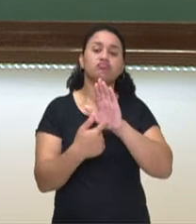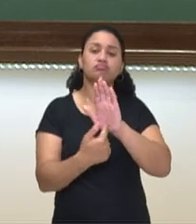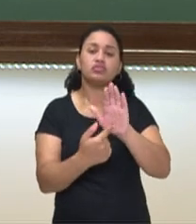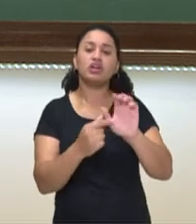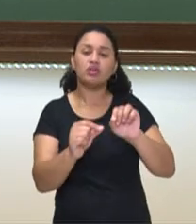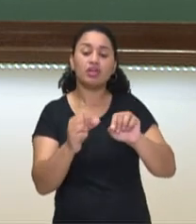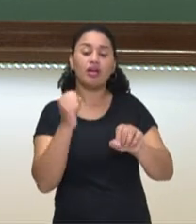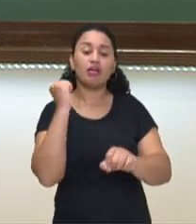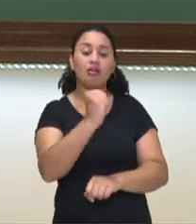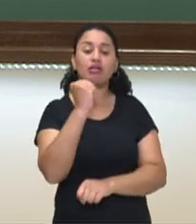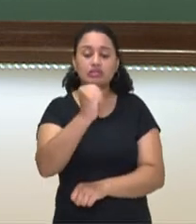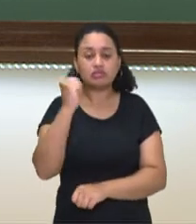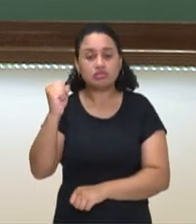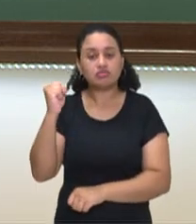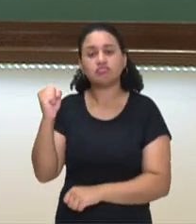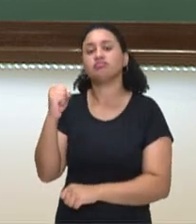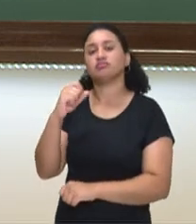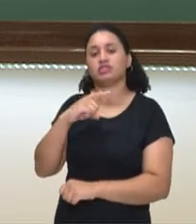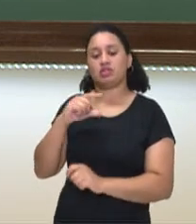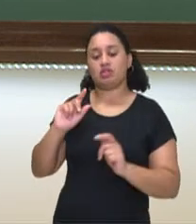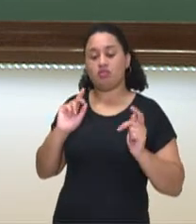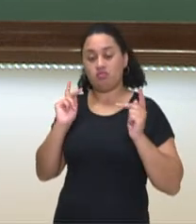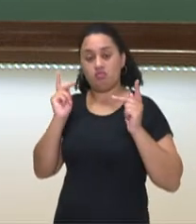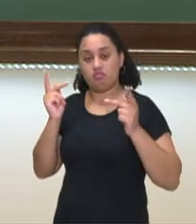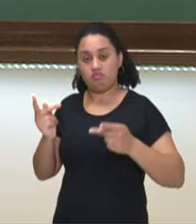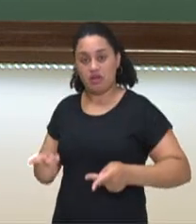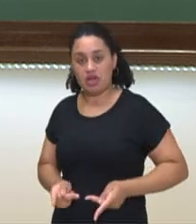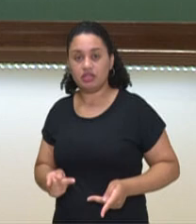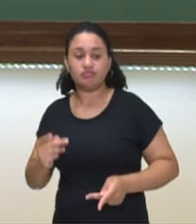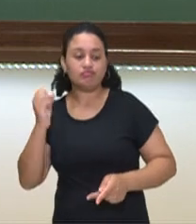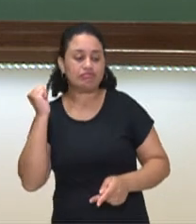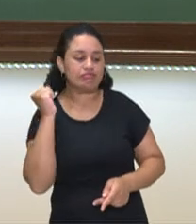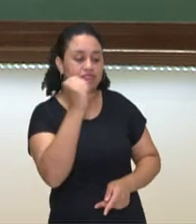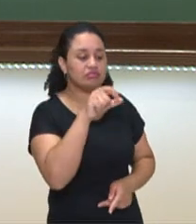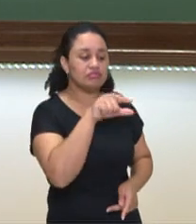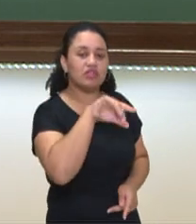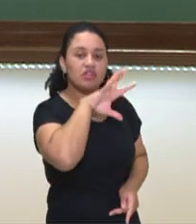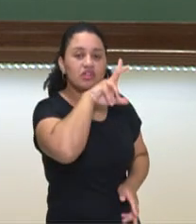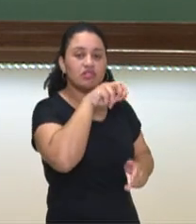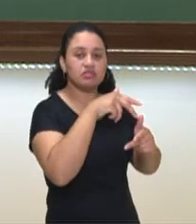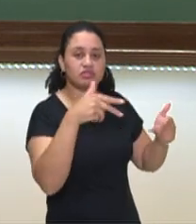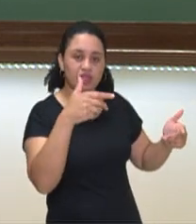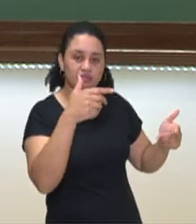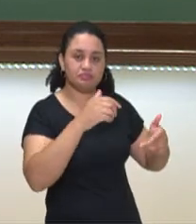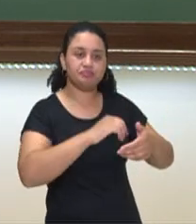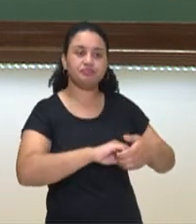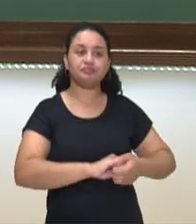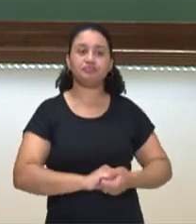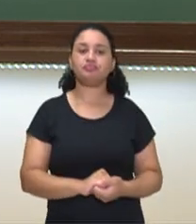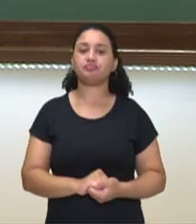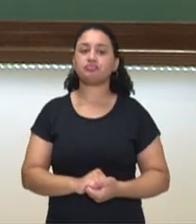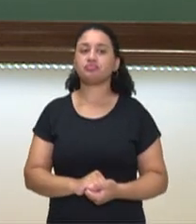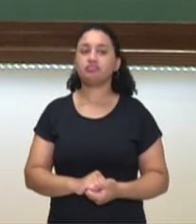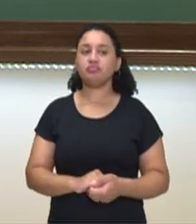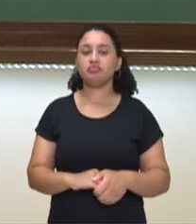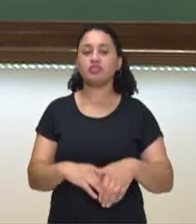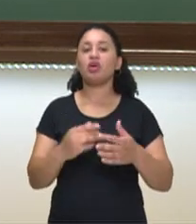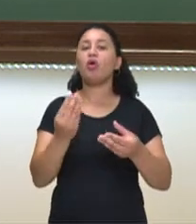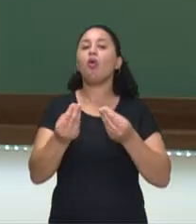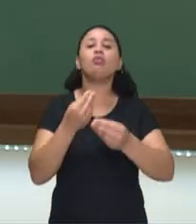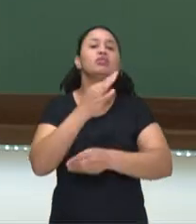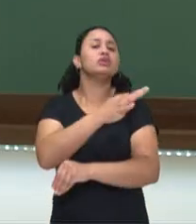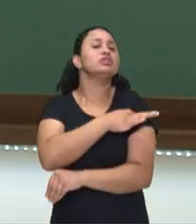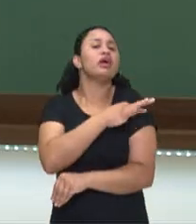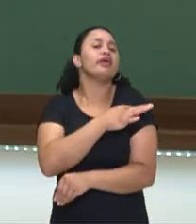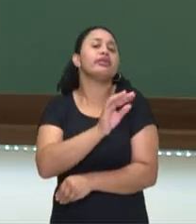representações de caças, onde tem humanos, né, caçando os animais. As técnicas